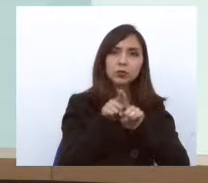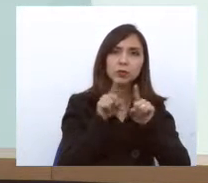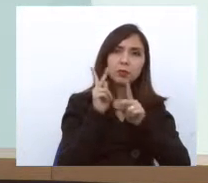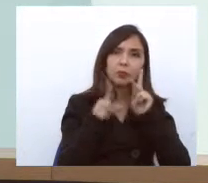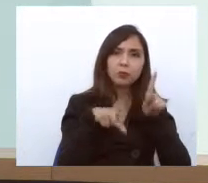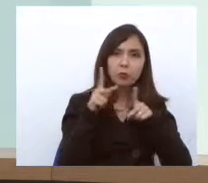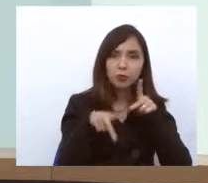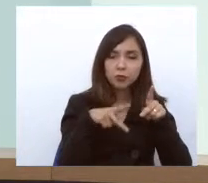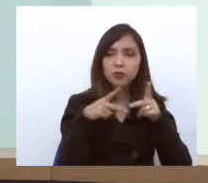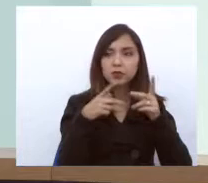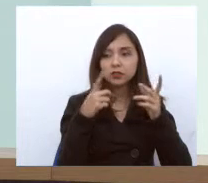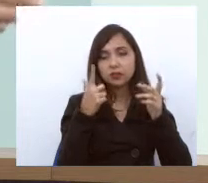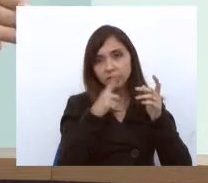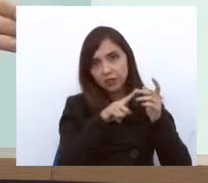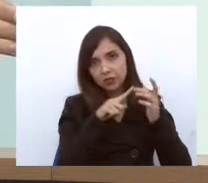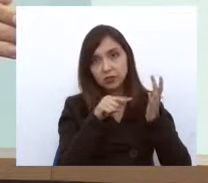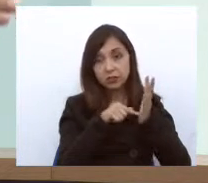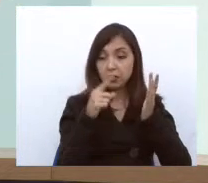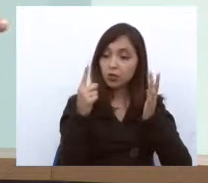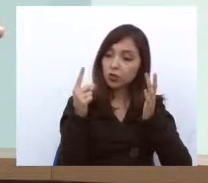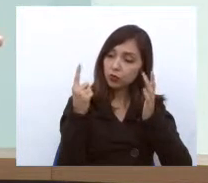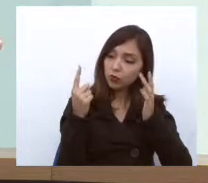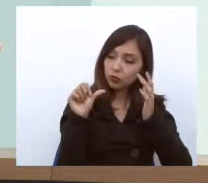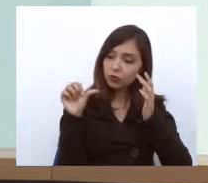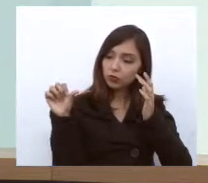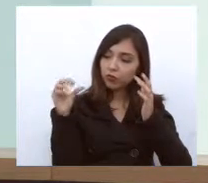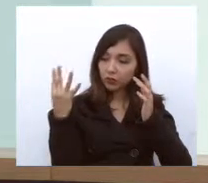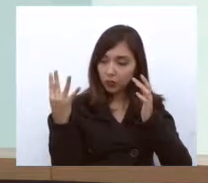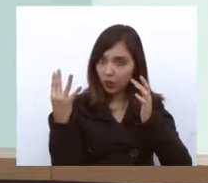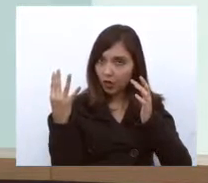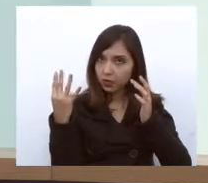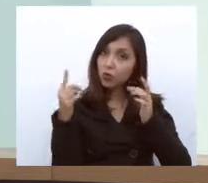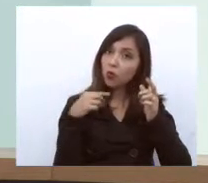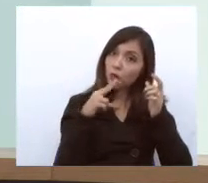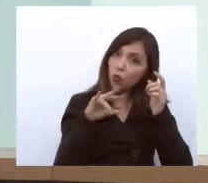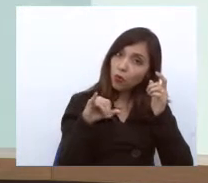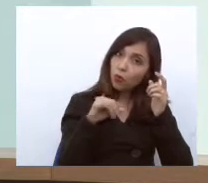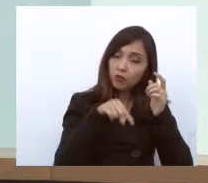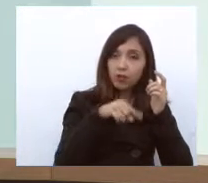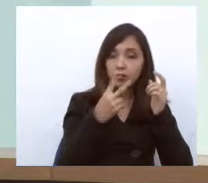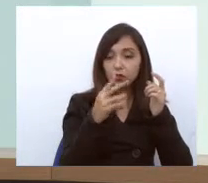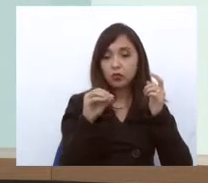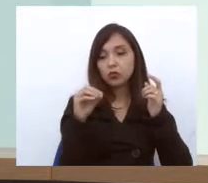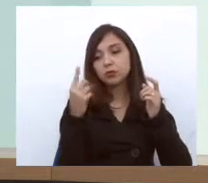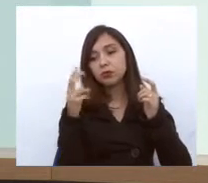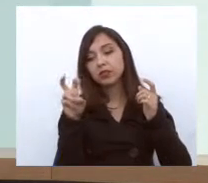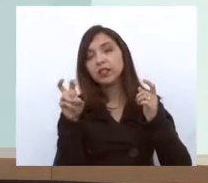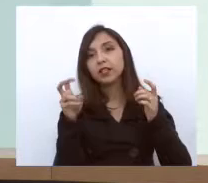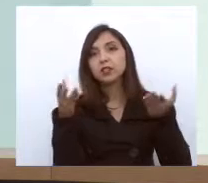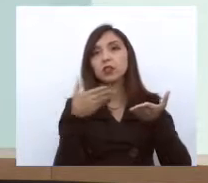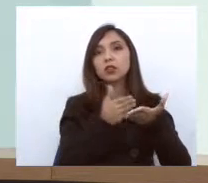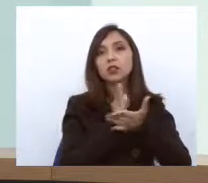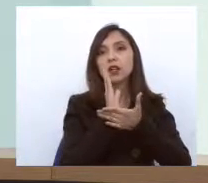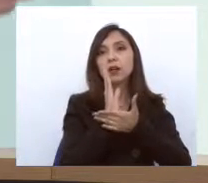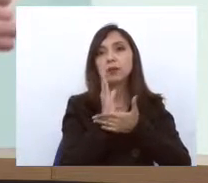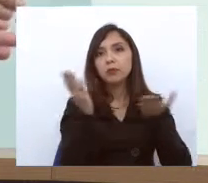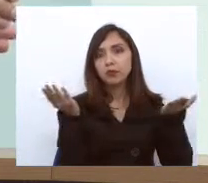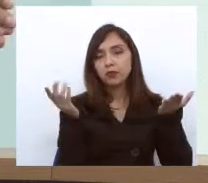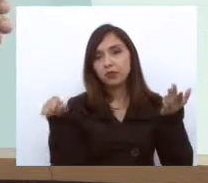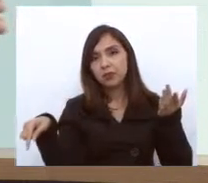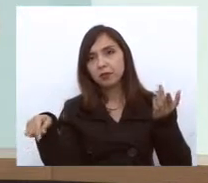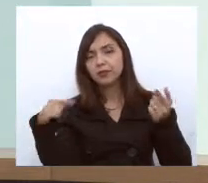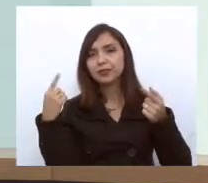porque vai valer a lei de 94, que não foi revogada, ou vai valer a lei de 2015, que nós aprovamos, que não revogou